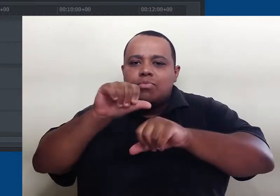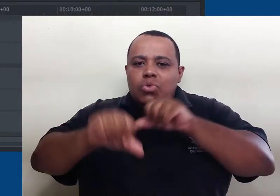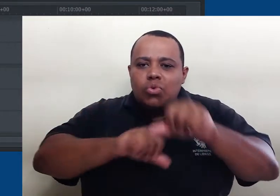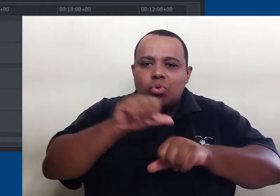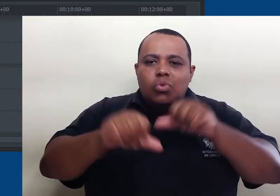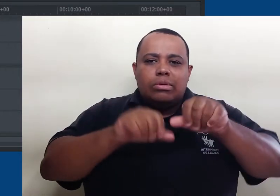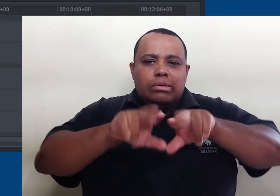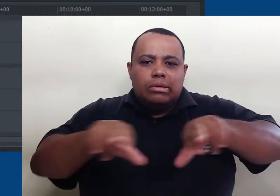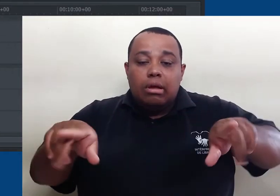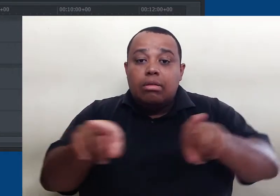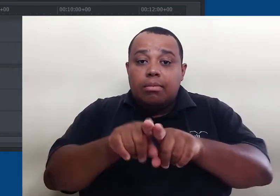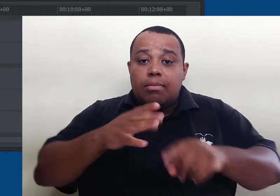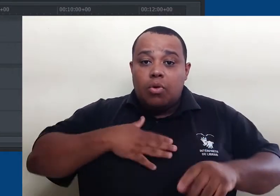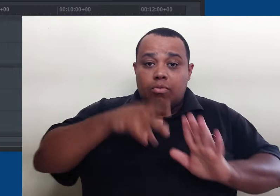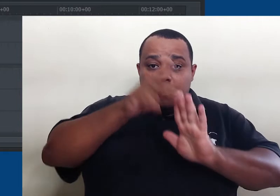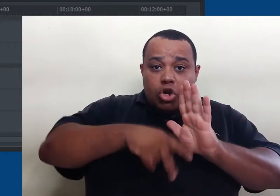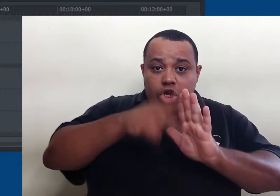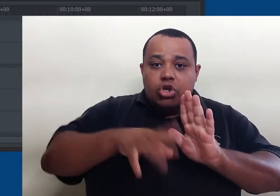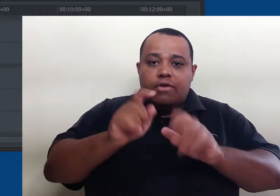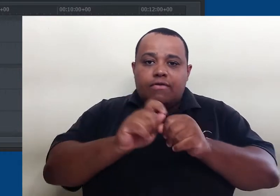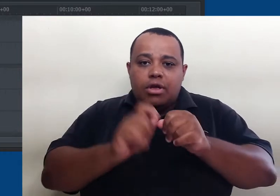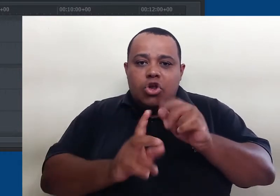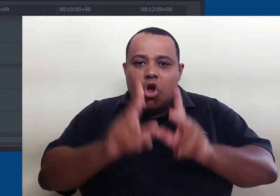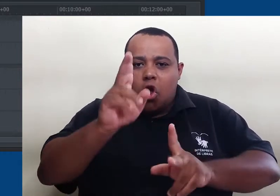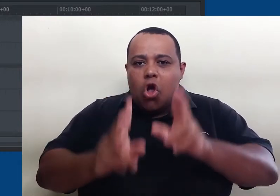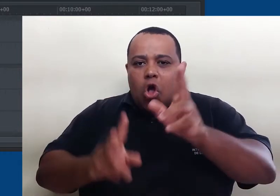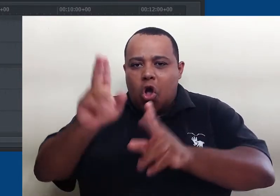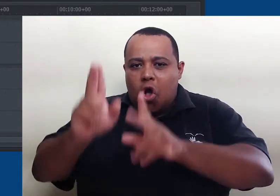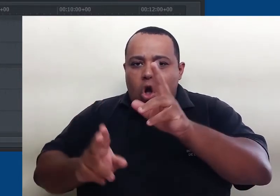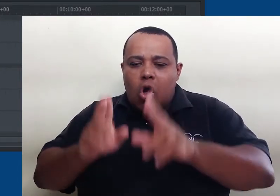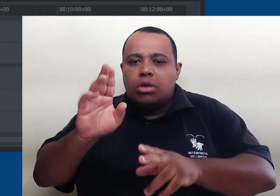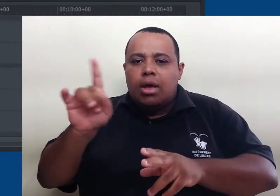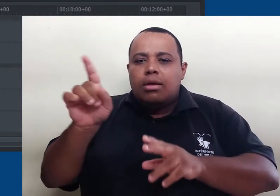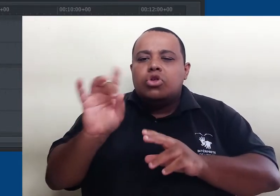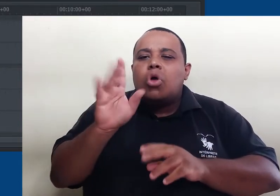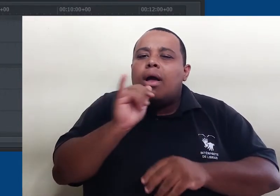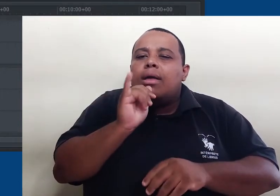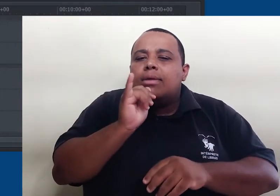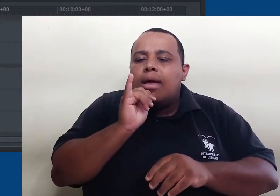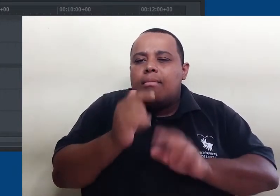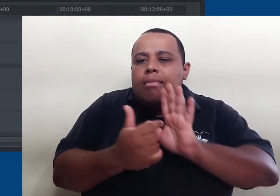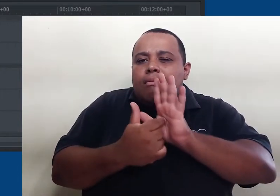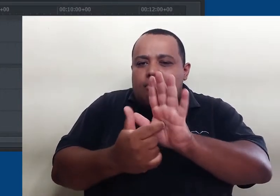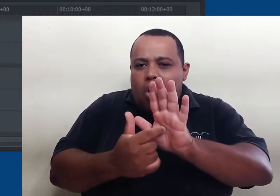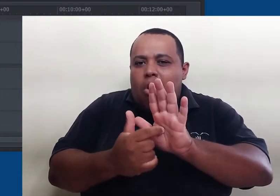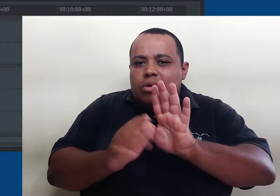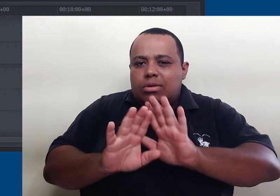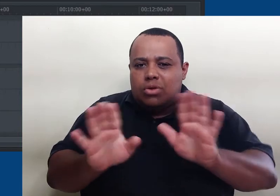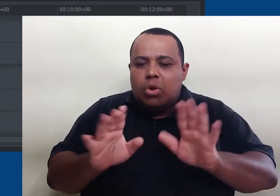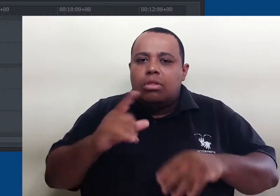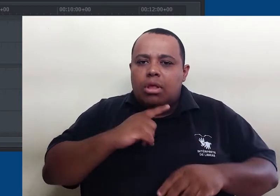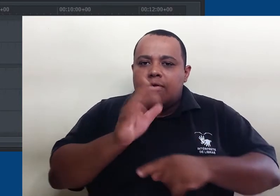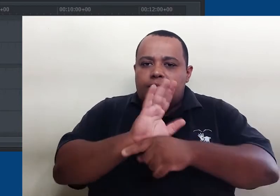ver que eu já fiz os cortes, né? Aqui para esse caso, eu fiz uns cortes aleatórios só para mostrar mais ou menos como vai ficar a sua aula no final das contas. Eventualmente vai ter um